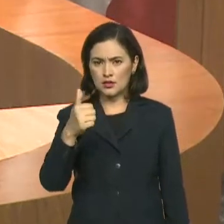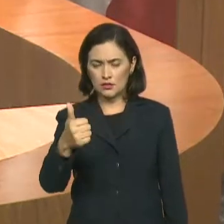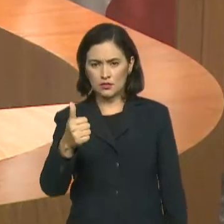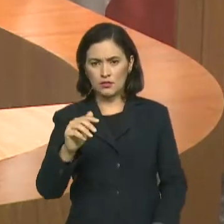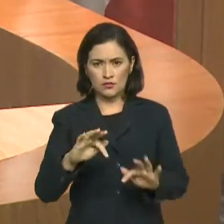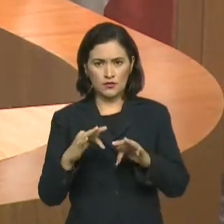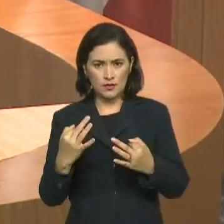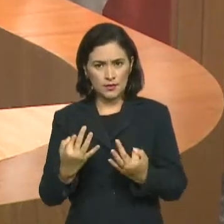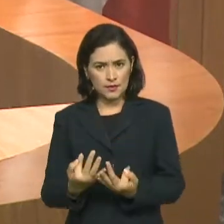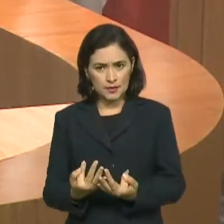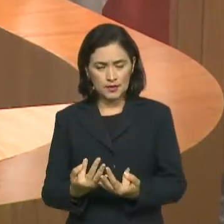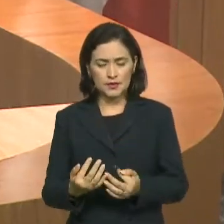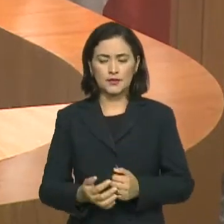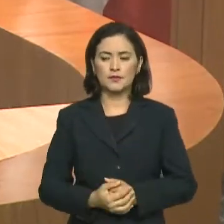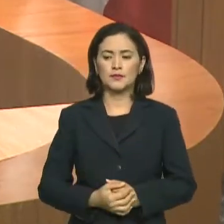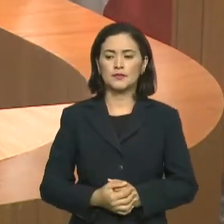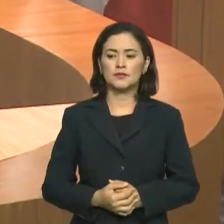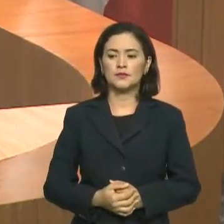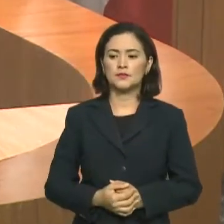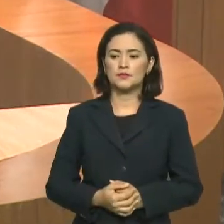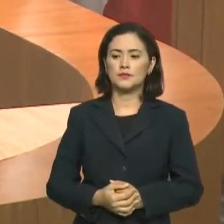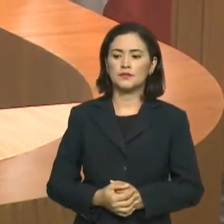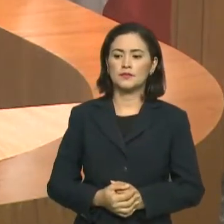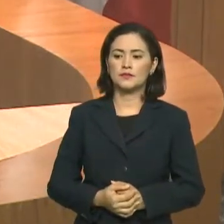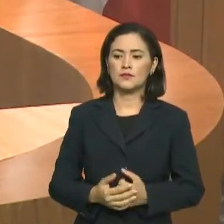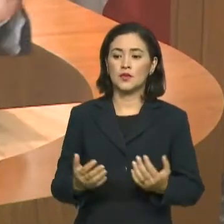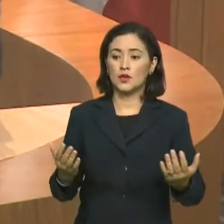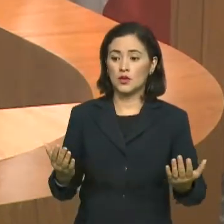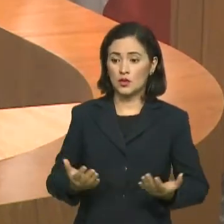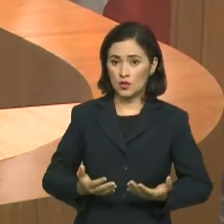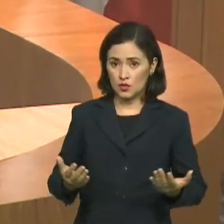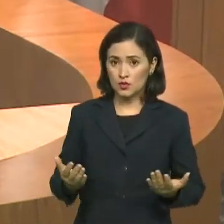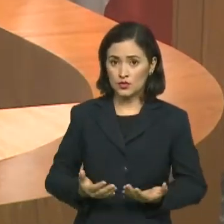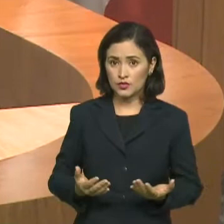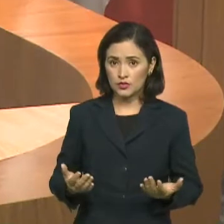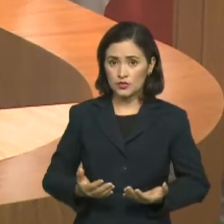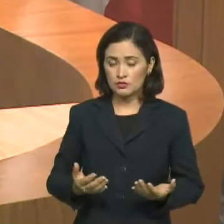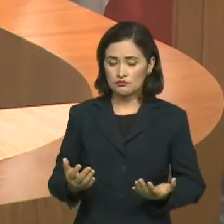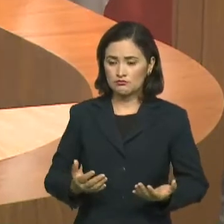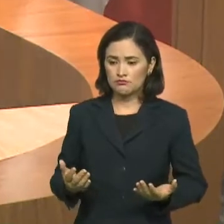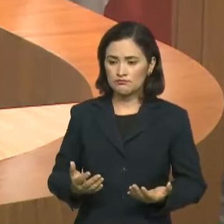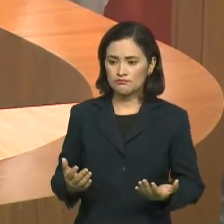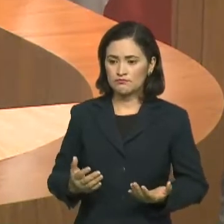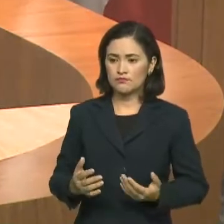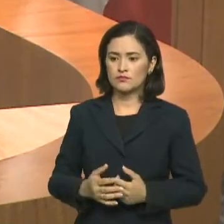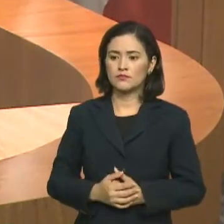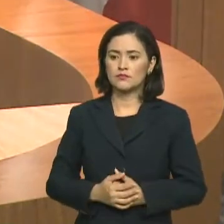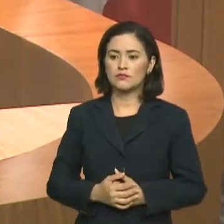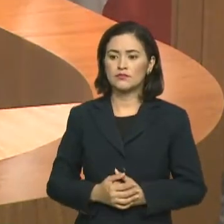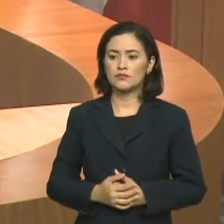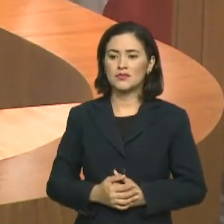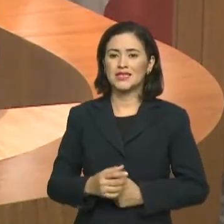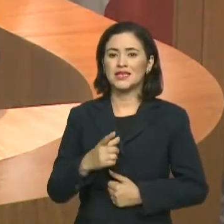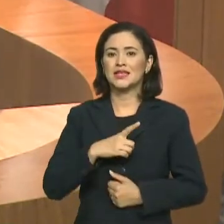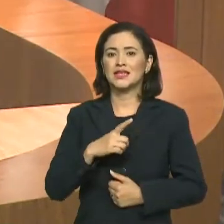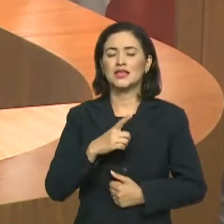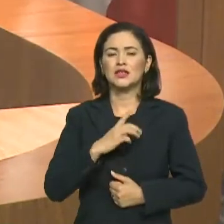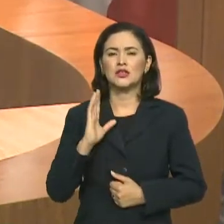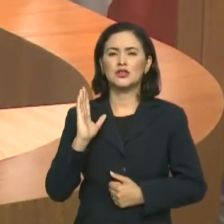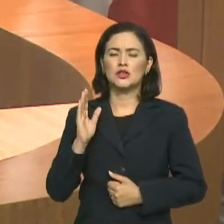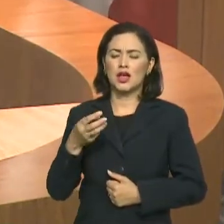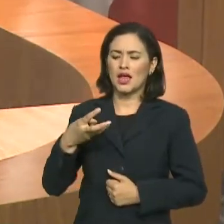501 famílias. E hoje, dado o tempo, deputado Zito, são praticamente 30